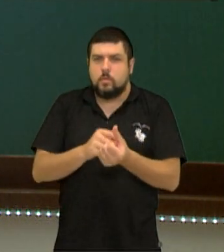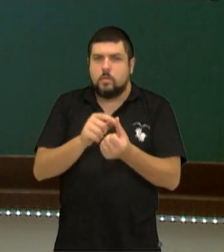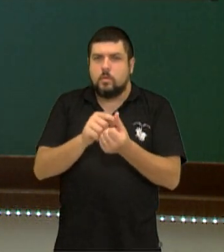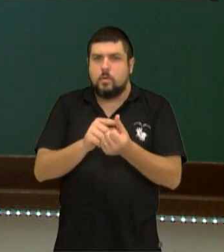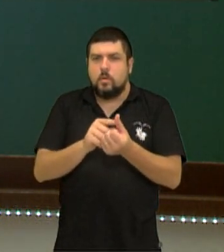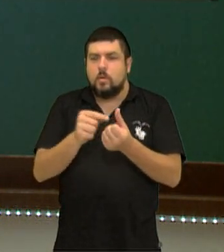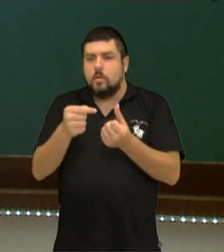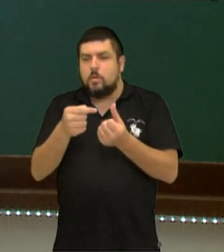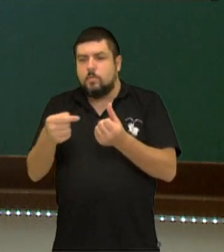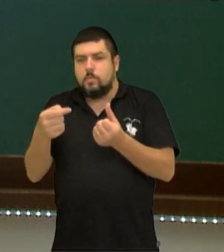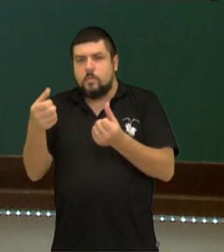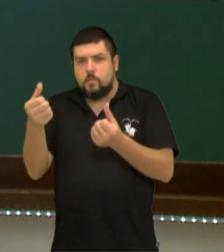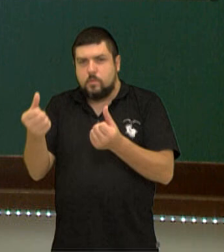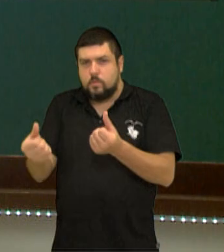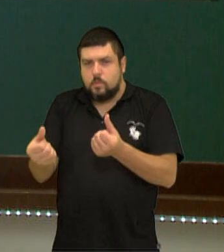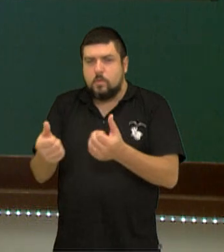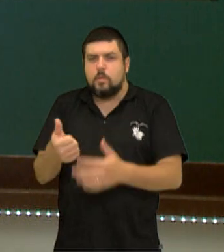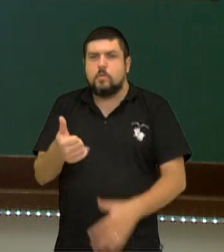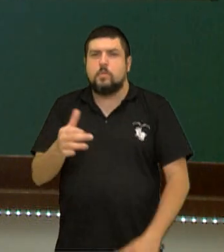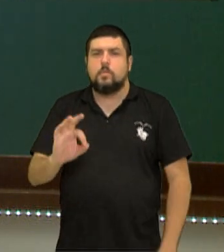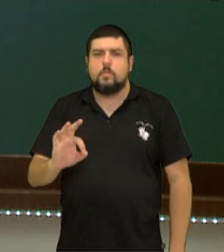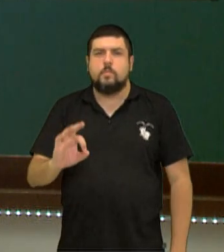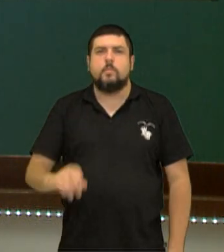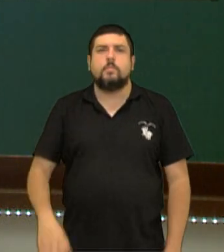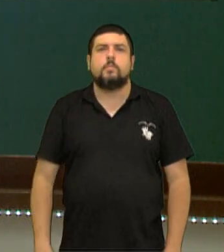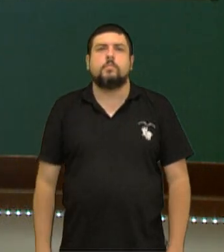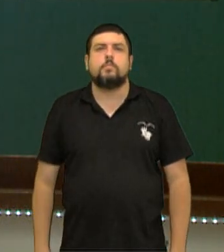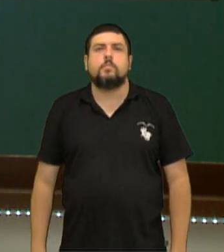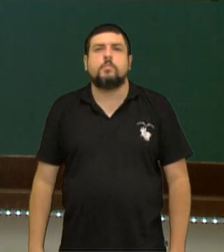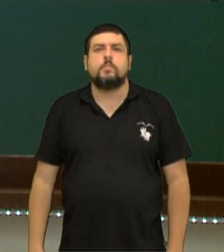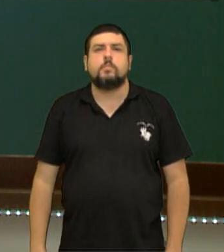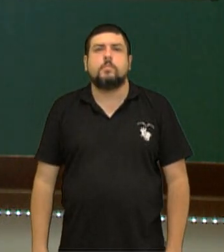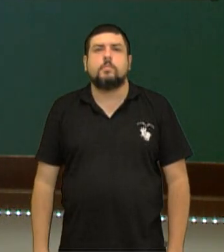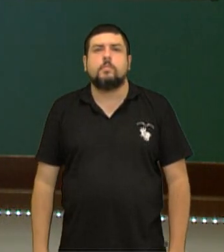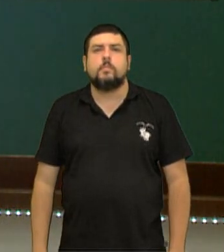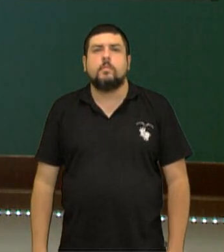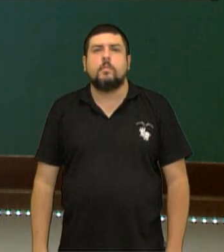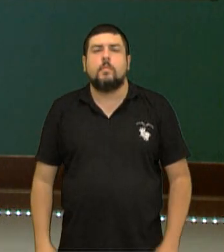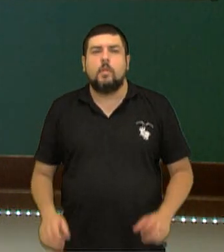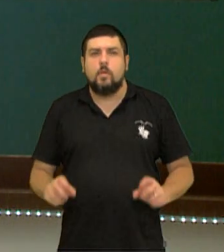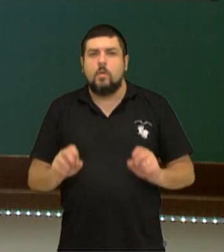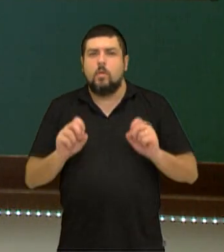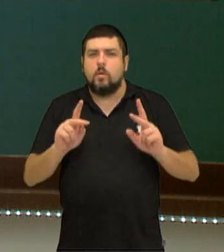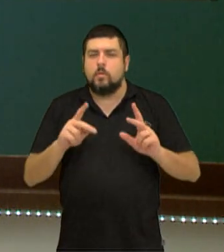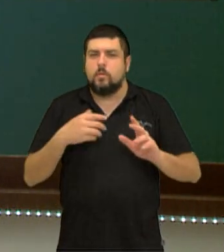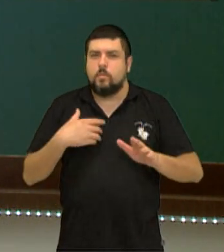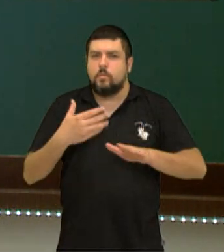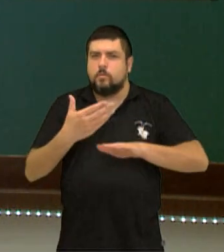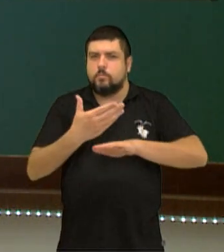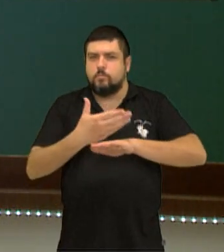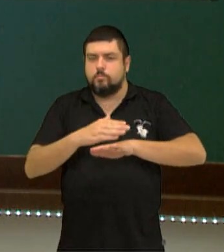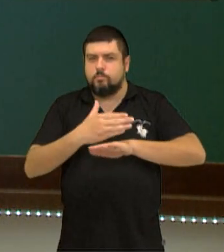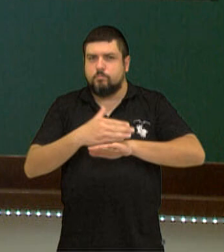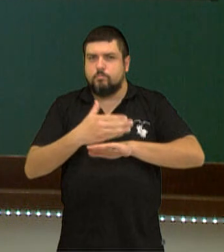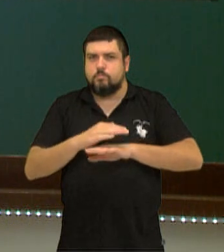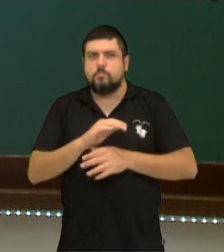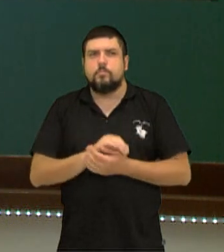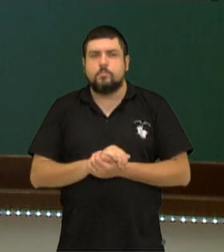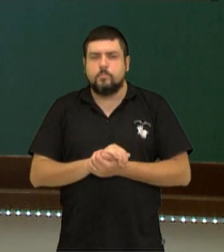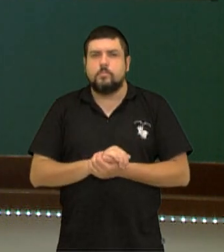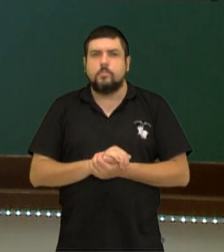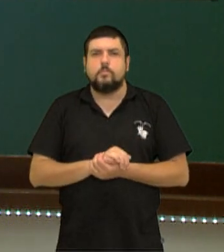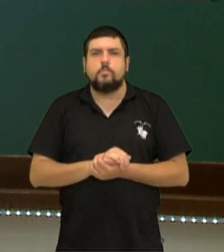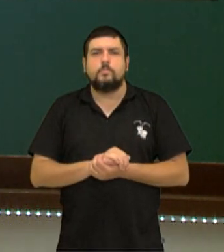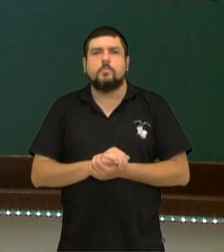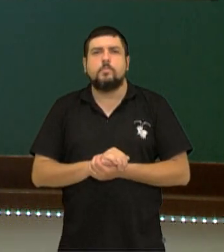e 16 menos 6, 10, tudo bem? Então, vamos resolver esse exercício? Olha lá,